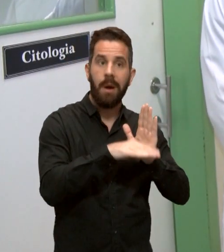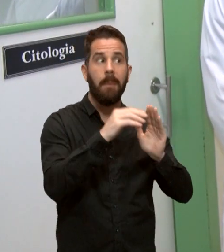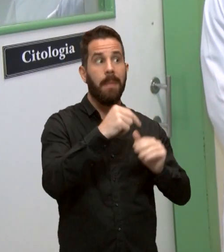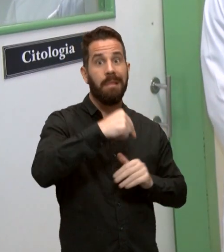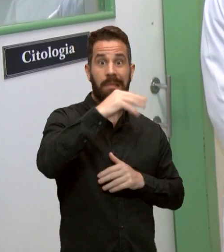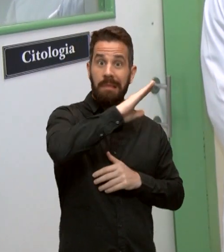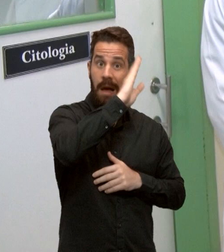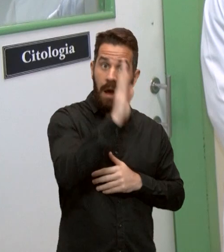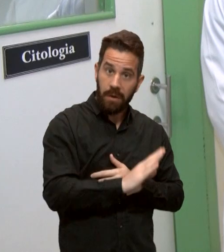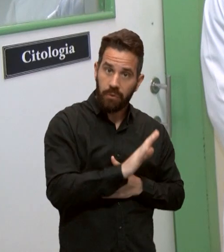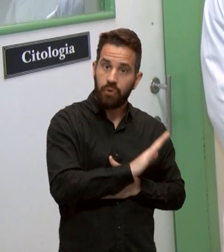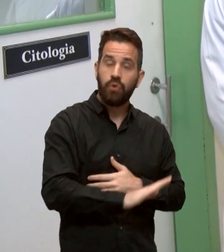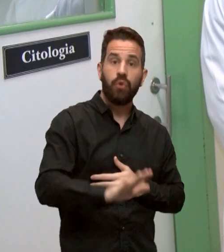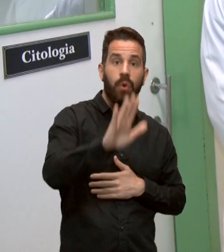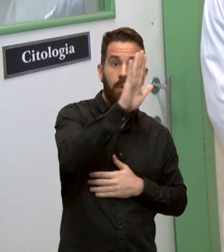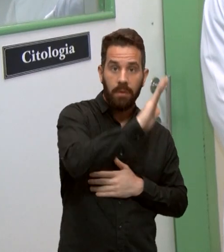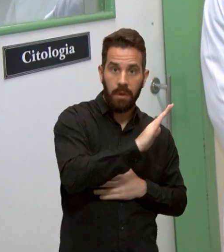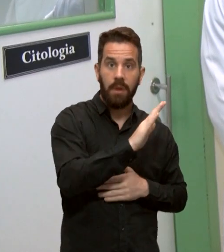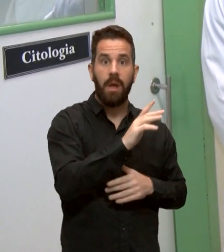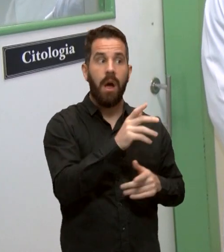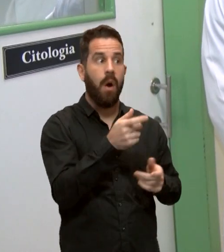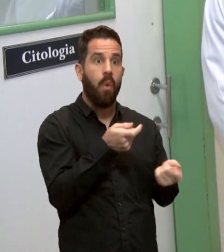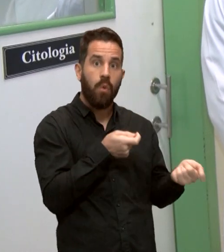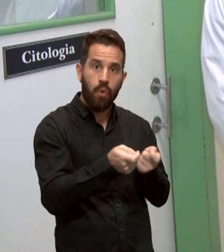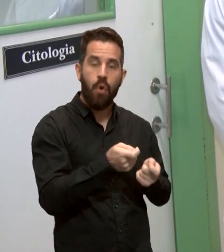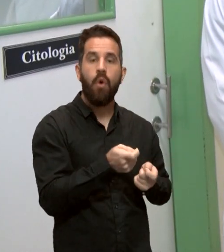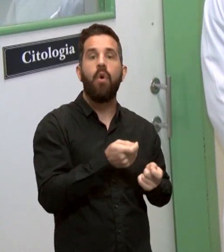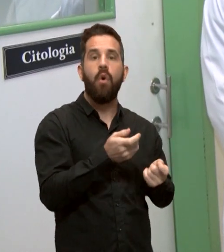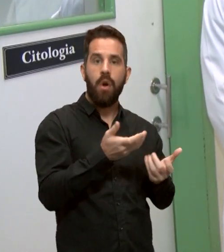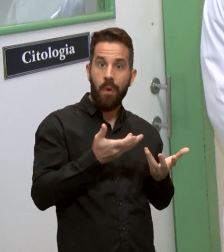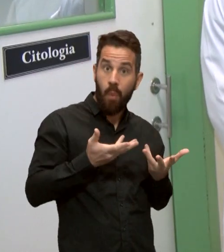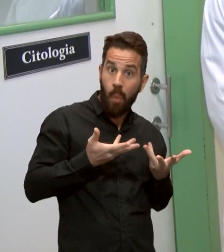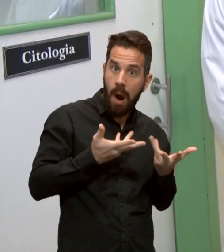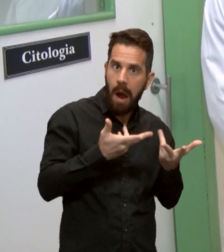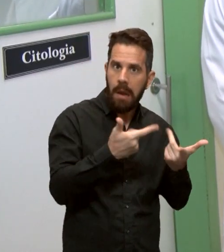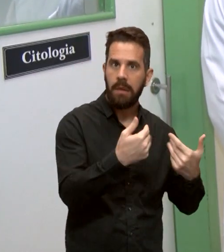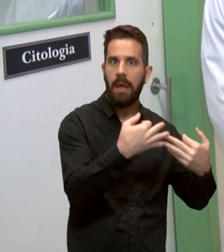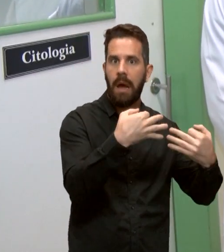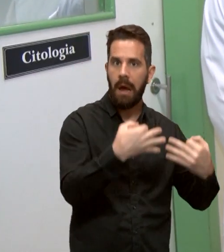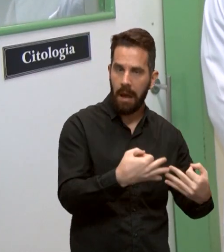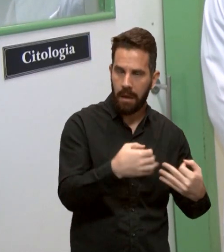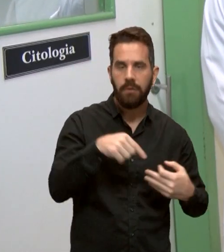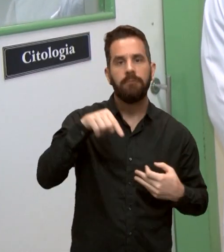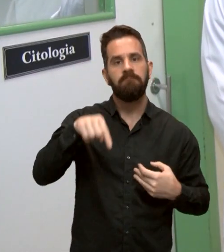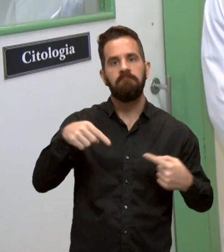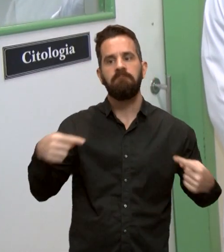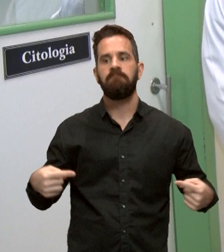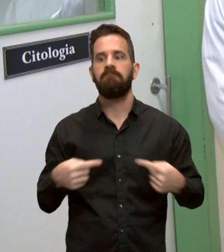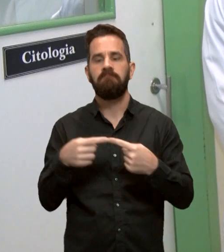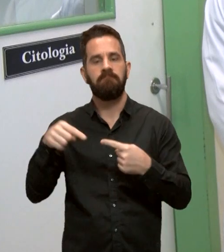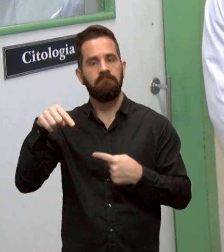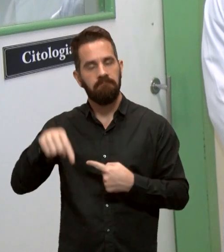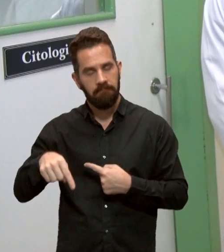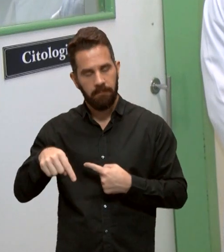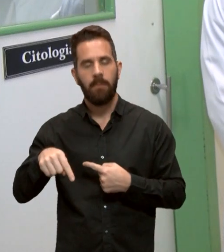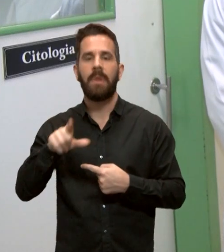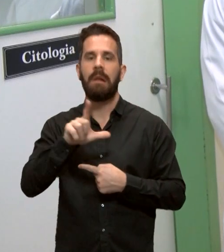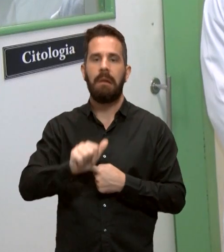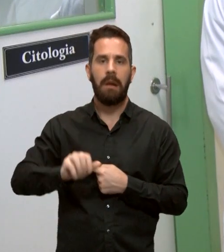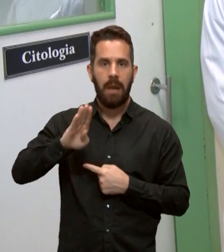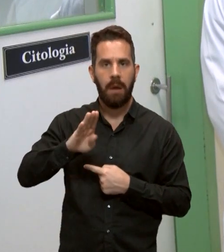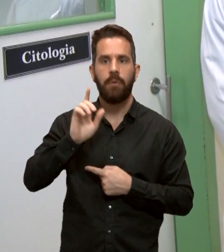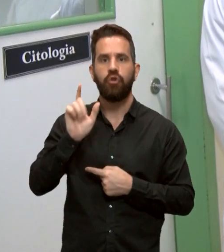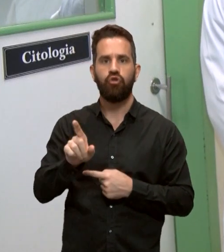Sociedade Brasileira de Análises Clínicas, o Laboratório Rômulo Rocha atende, em média, 80 pacientes por